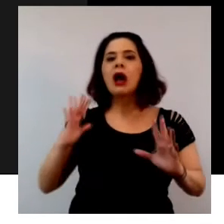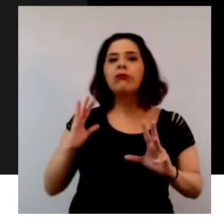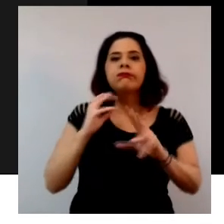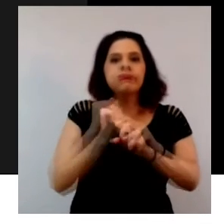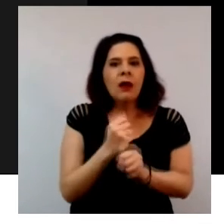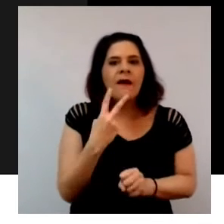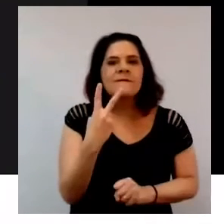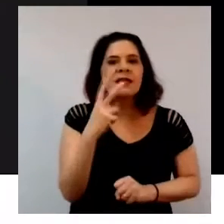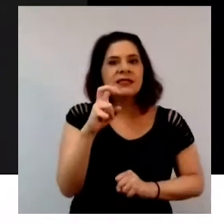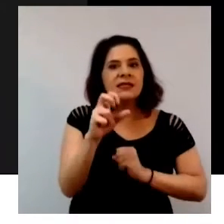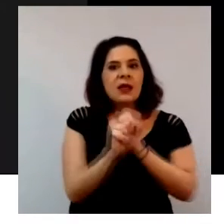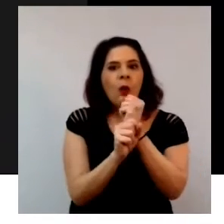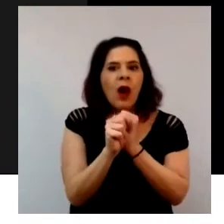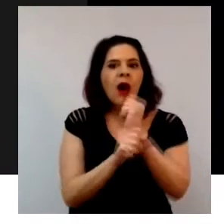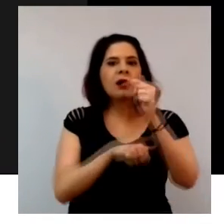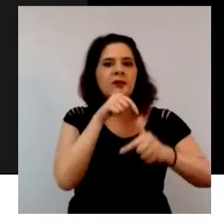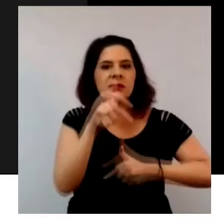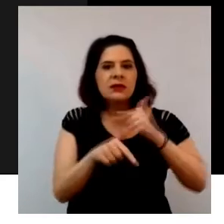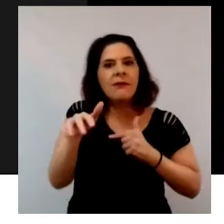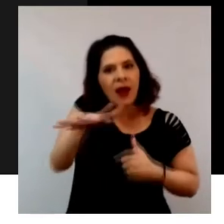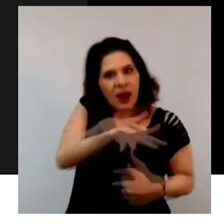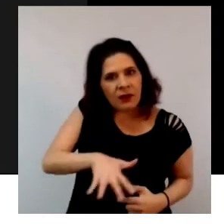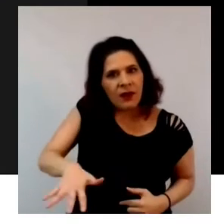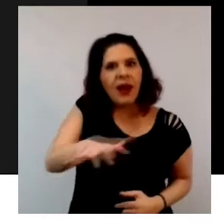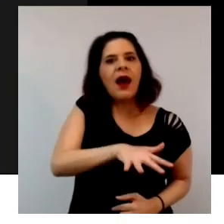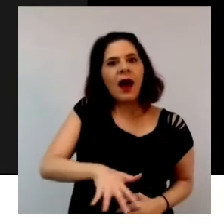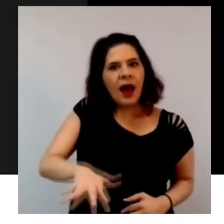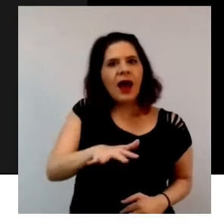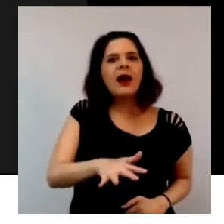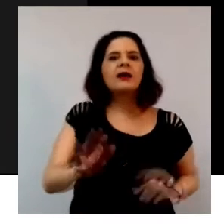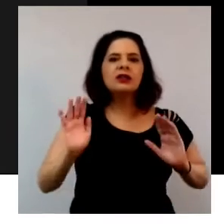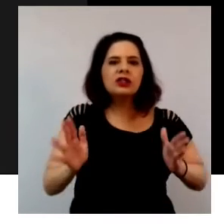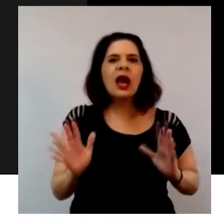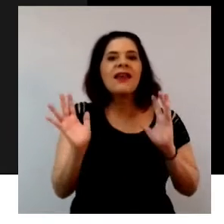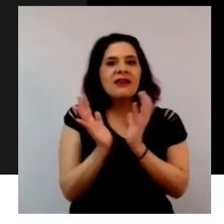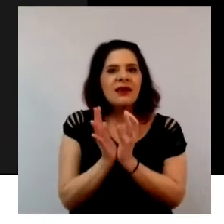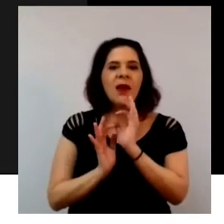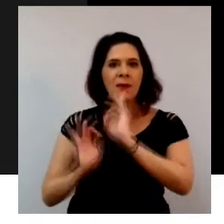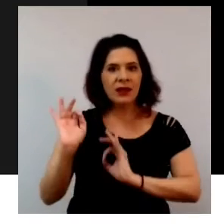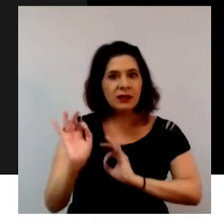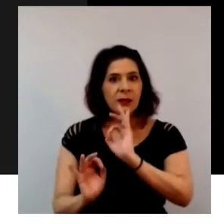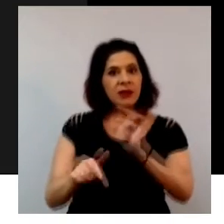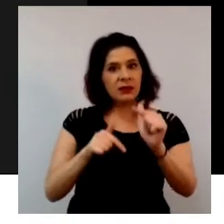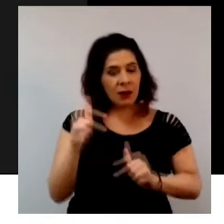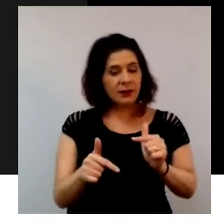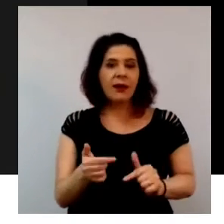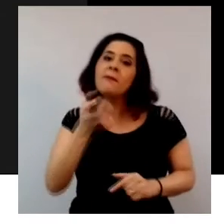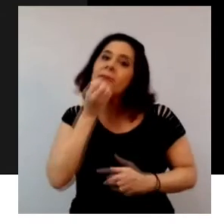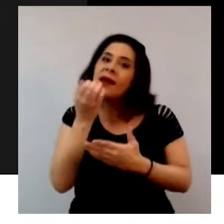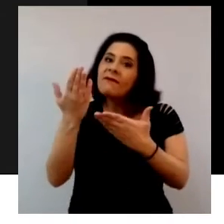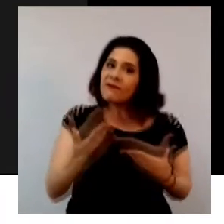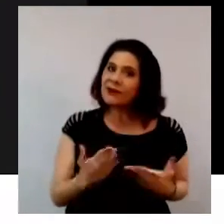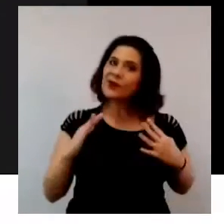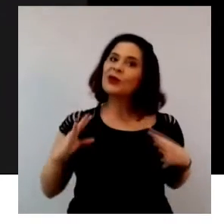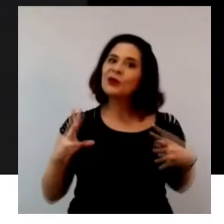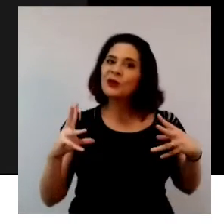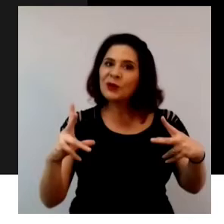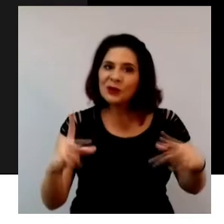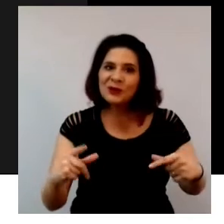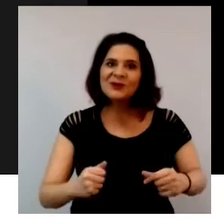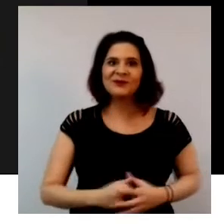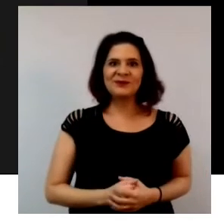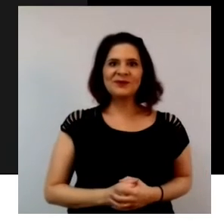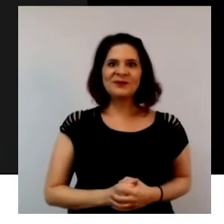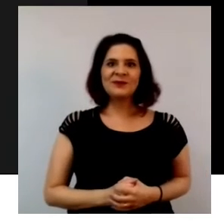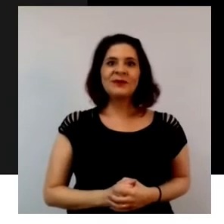mercado publicitário e já presidi 2 vezes o grupo de planejamento, então boas-vindas a todos. Eu não vou falar de mim, porque quem importa